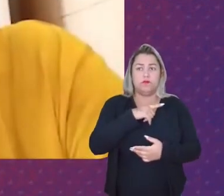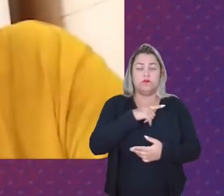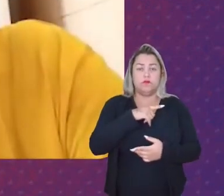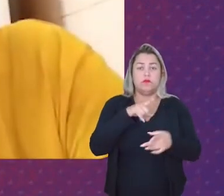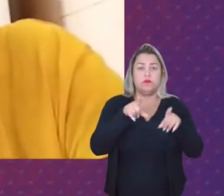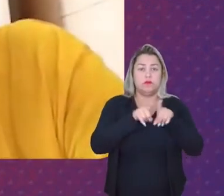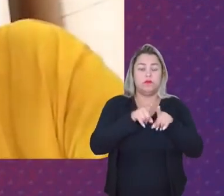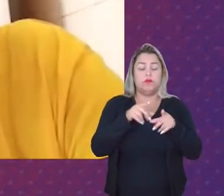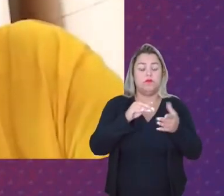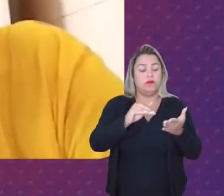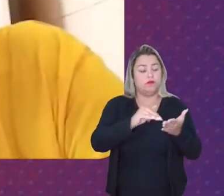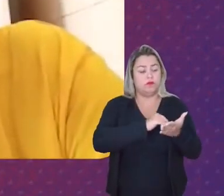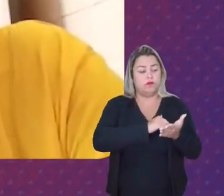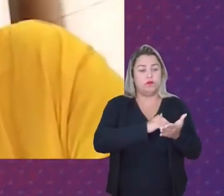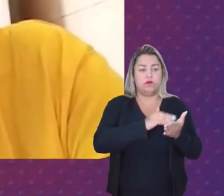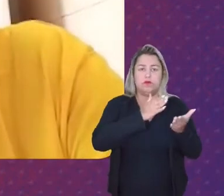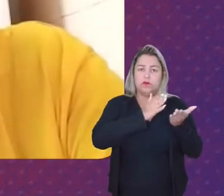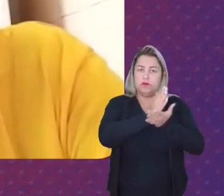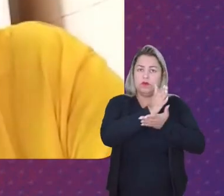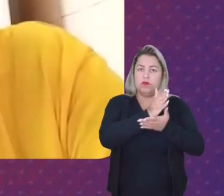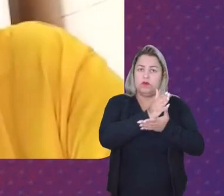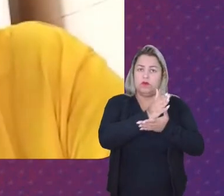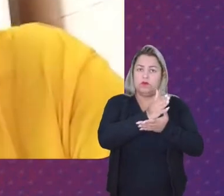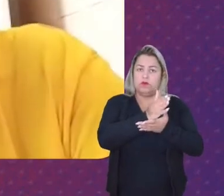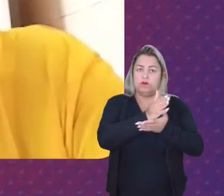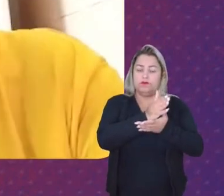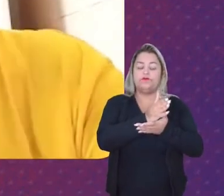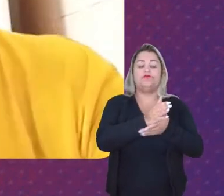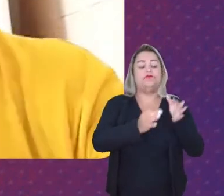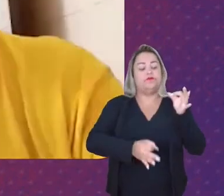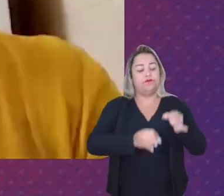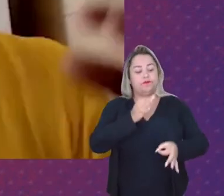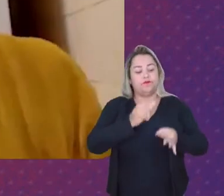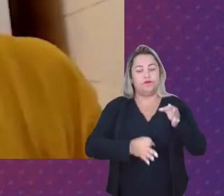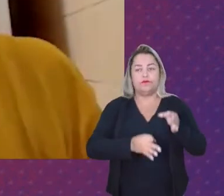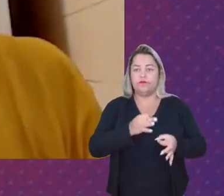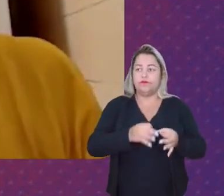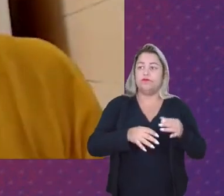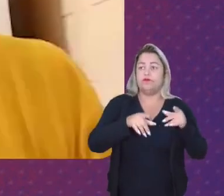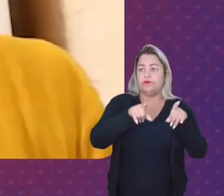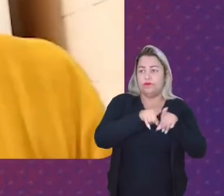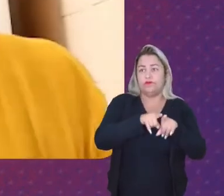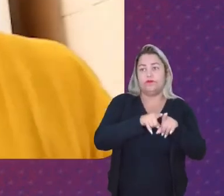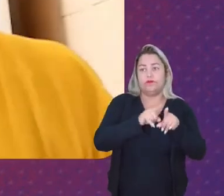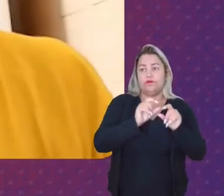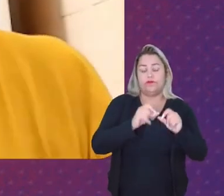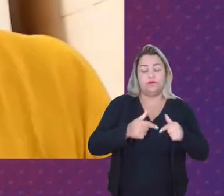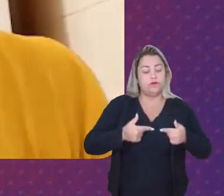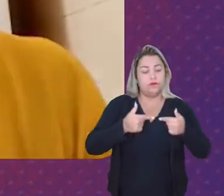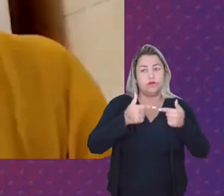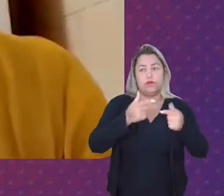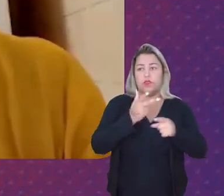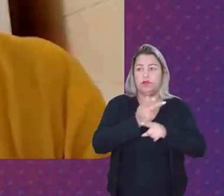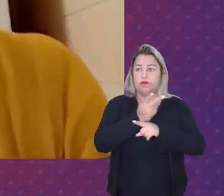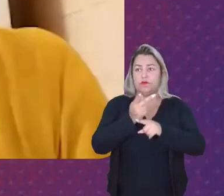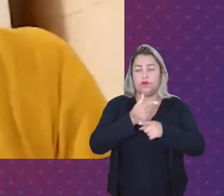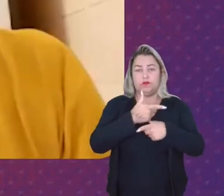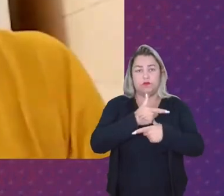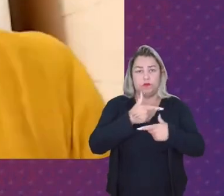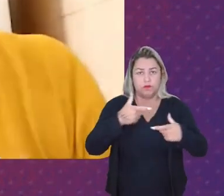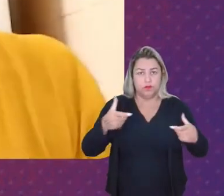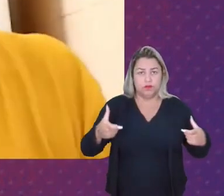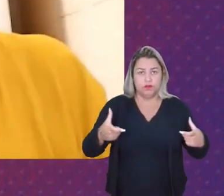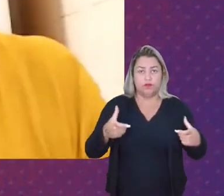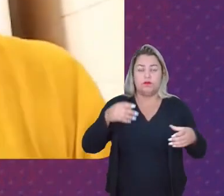pelo secretário de Acesso à Justiça, doutor Adalberto, e aí a gente está na luta, buscando ampliar.